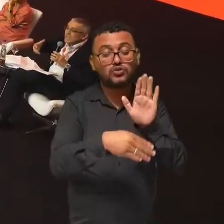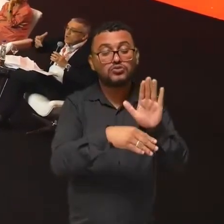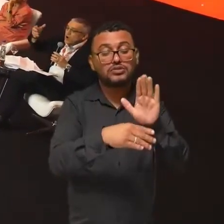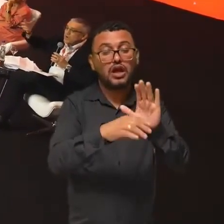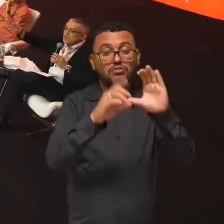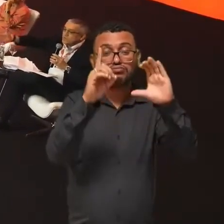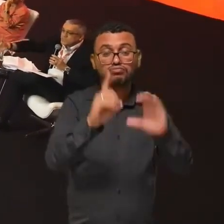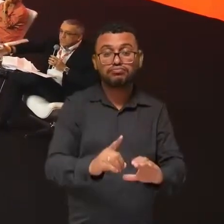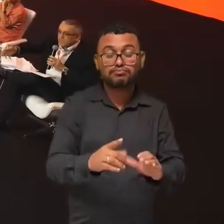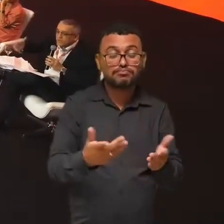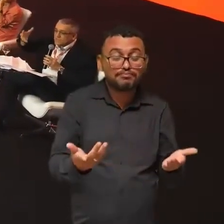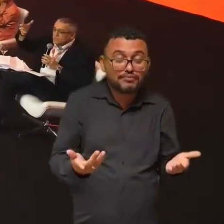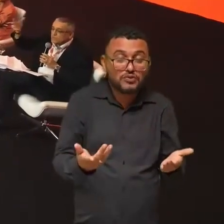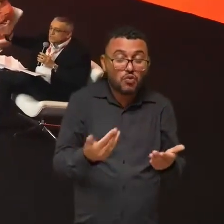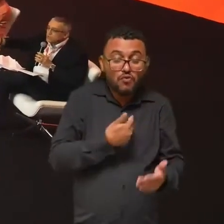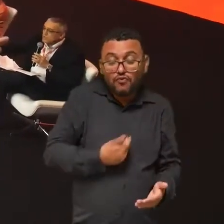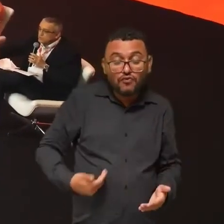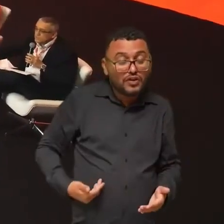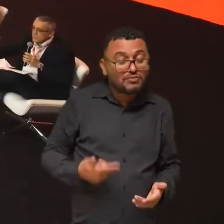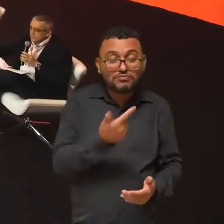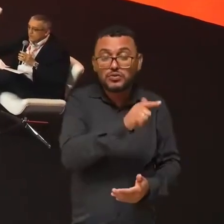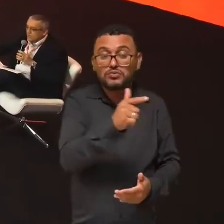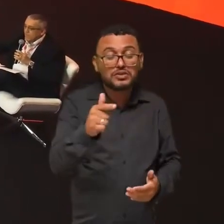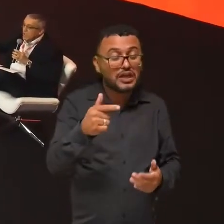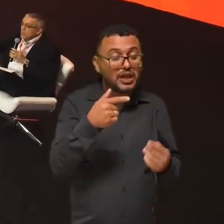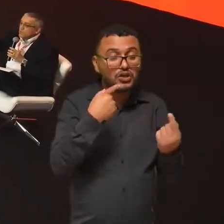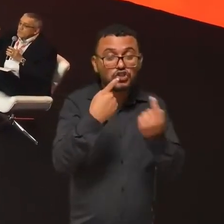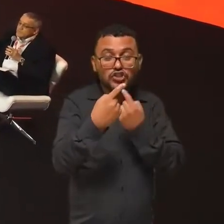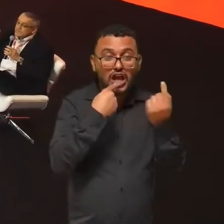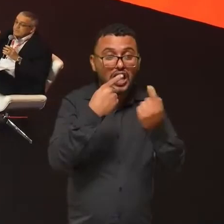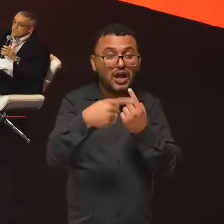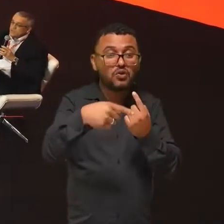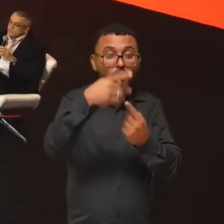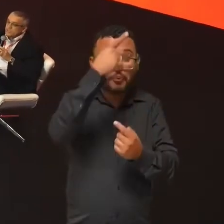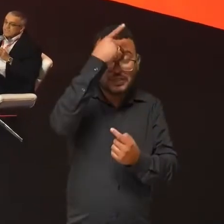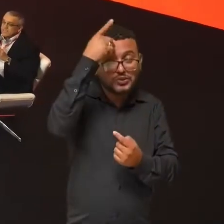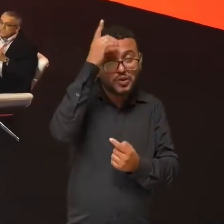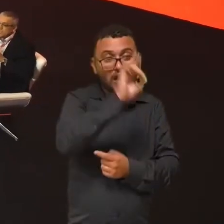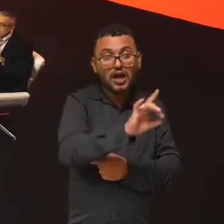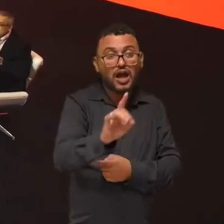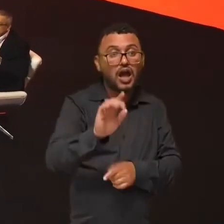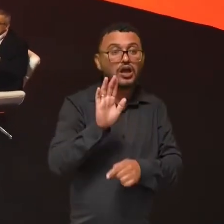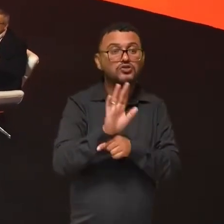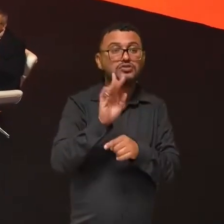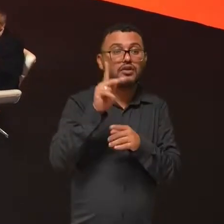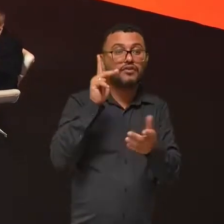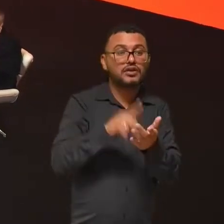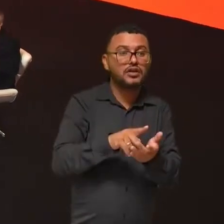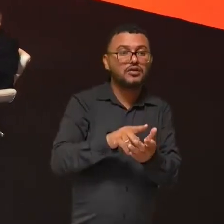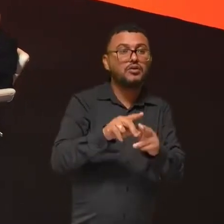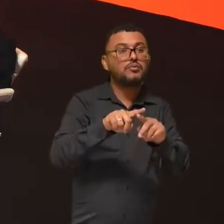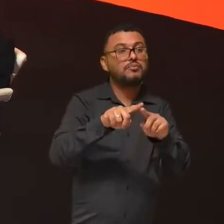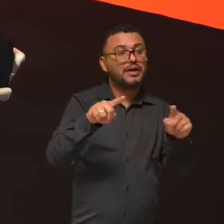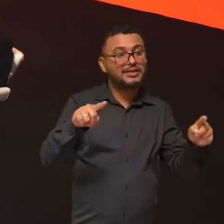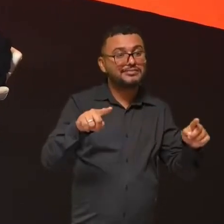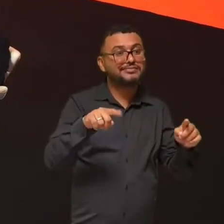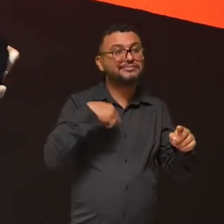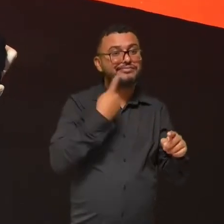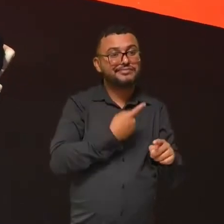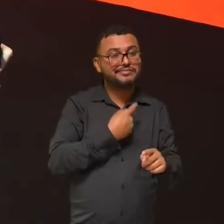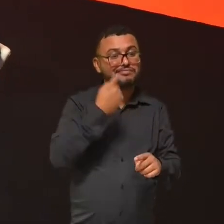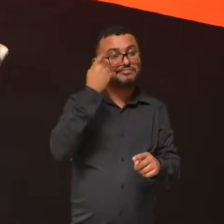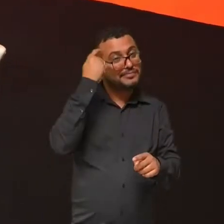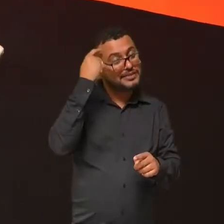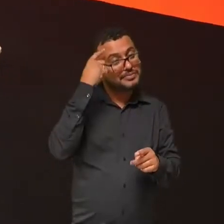não dialoga com o cidadão nas condições do cidadão. Por isso, em grande medida, que a gente tem esse afastamento. As pessoas,